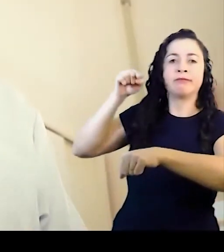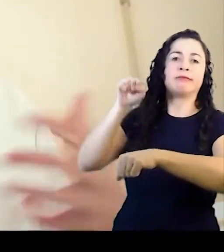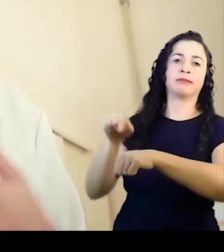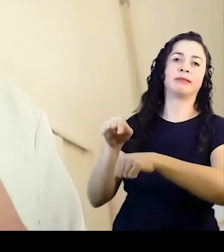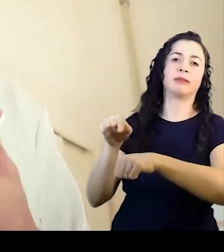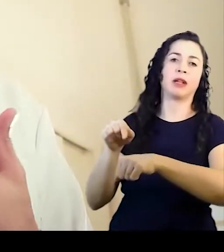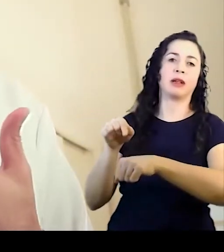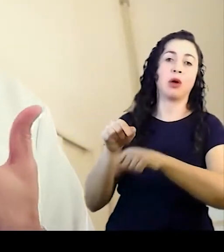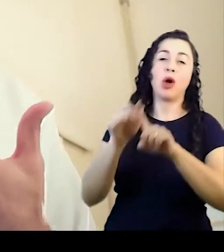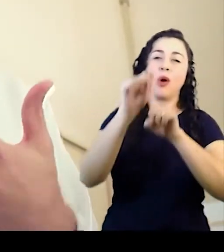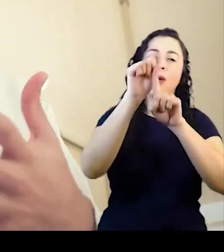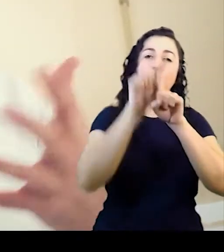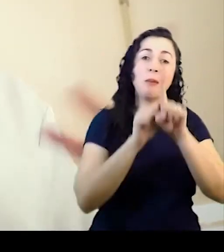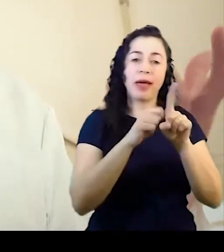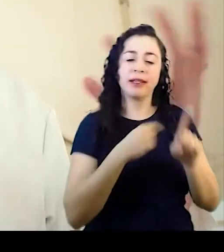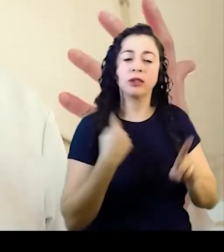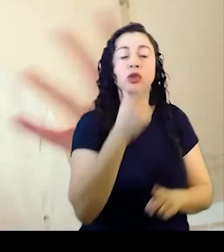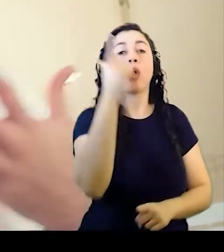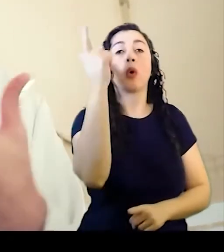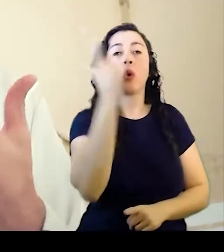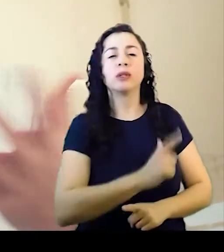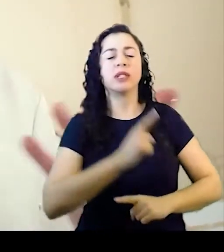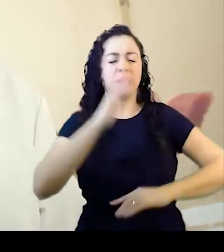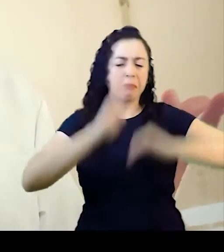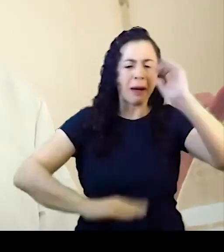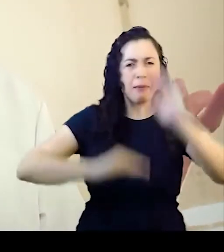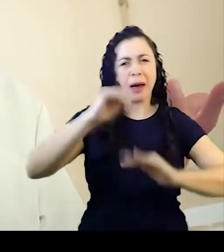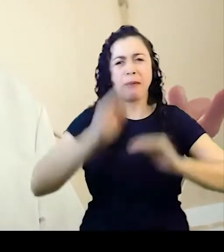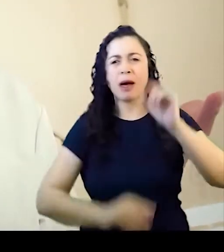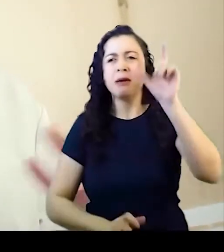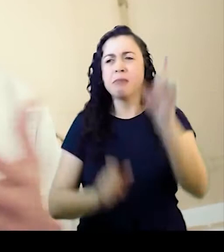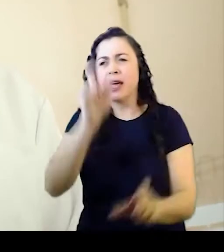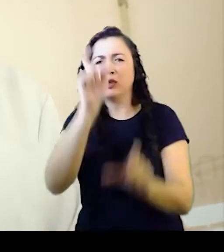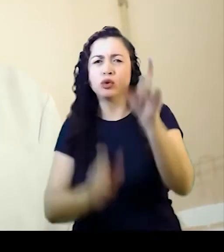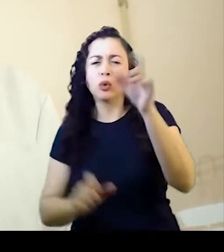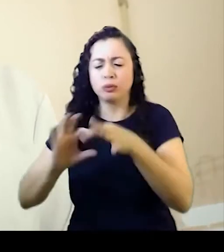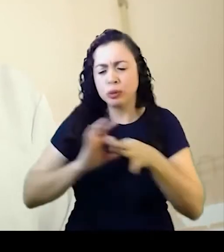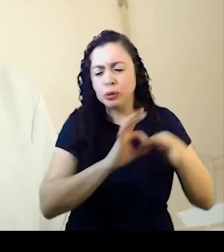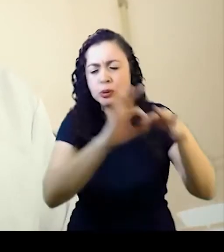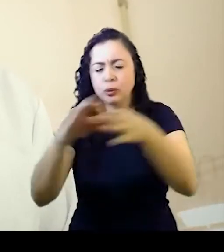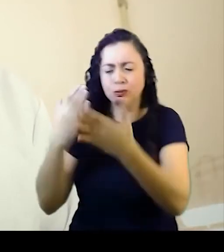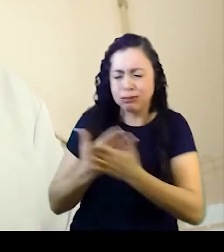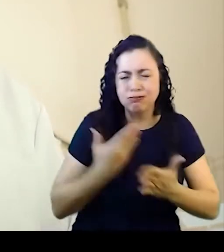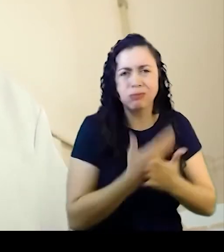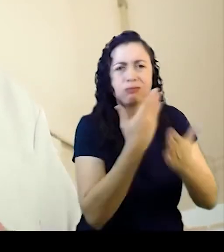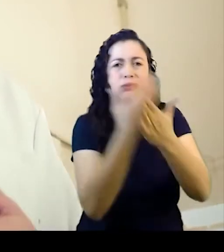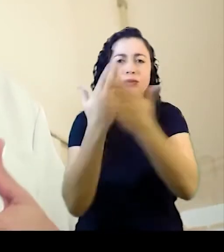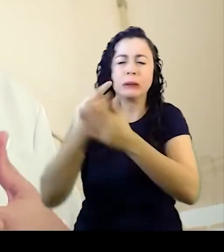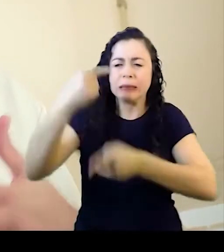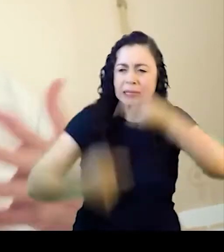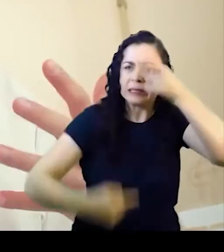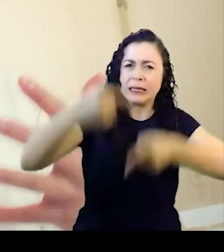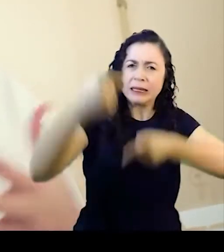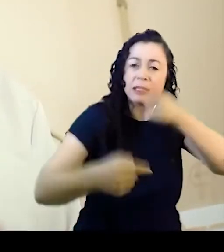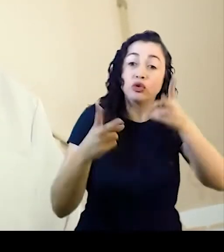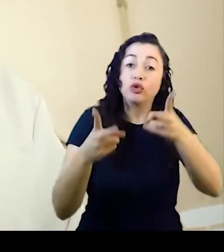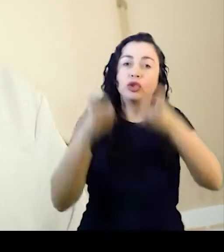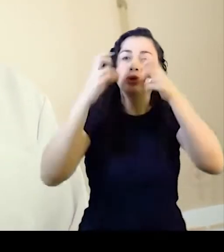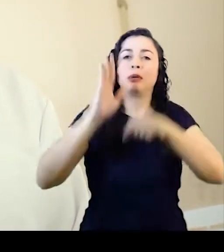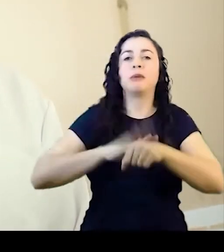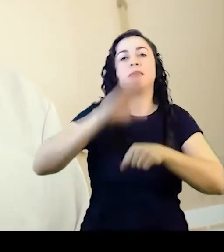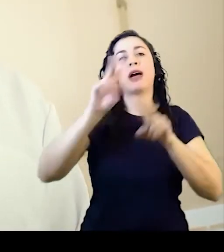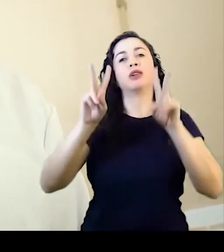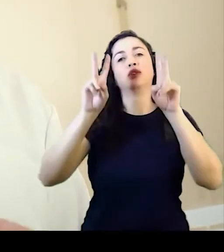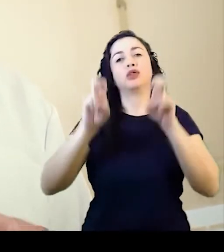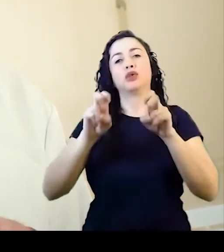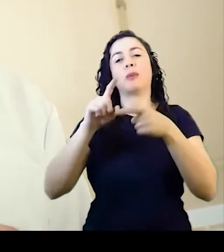mês nós conseguimos mobilizar uma série, né, centenas de cientistas no Brasil para falar um pouco mais e descobrir um pouco mais sobre